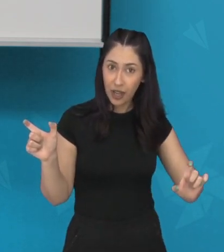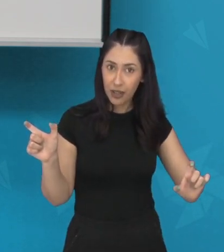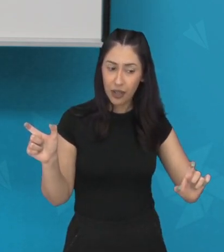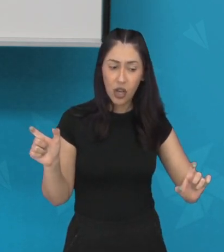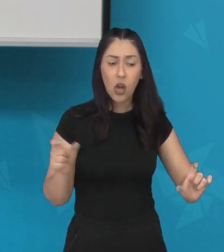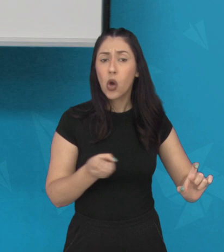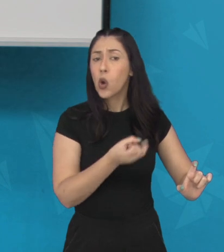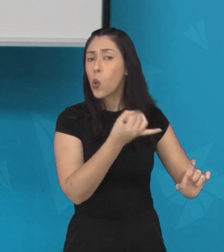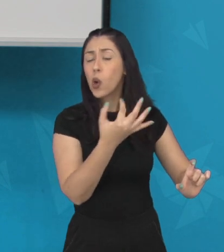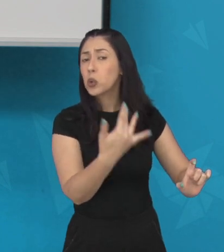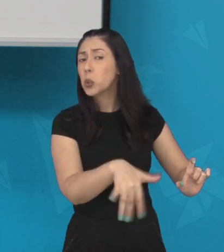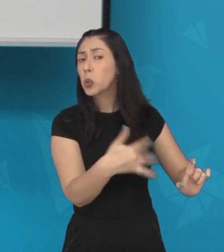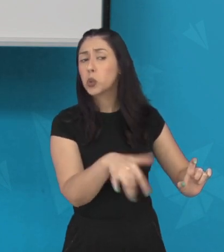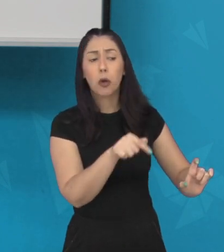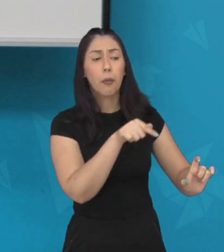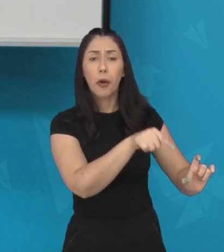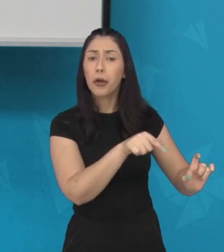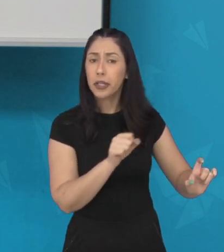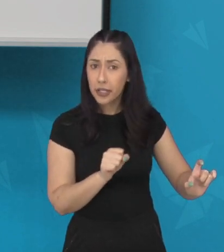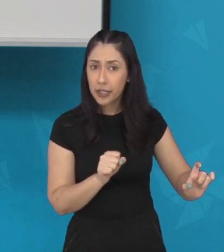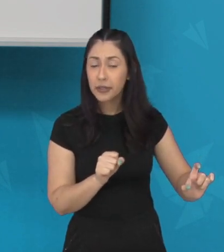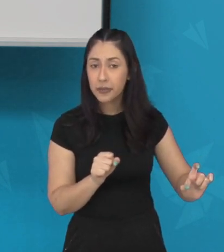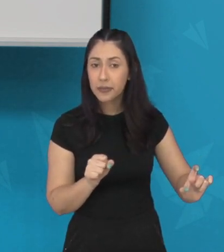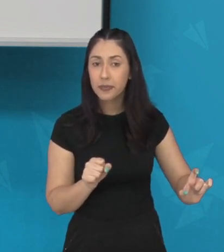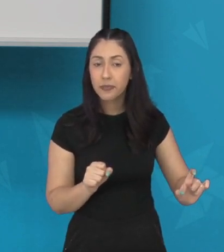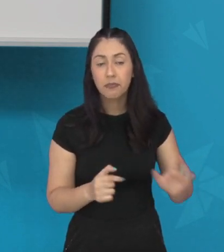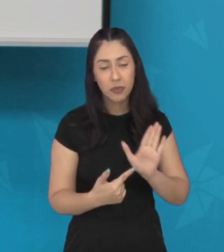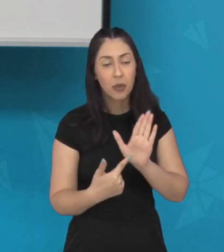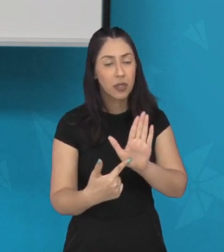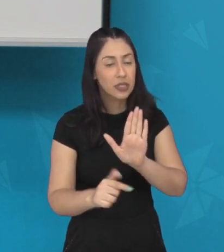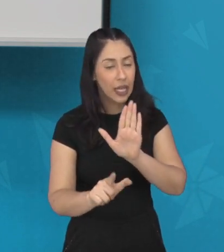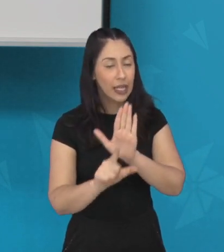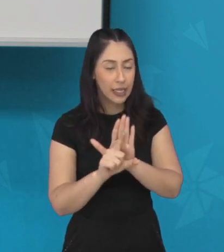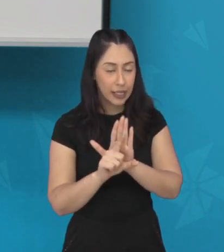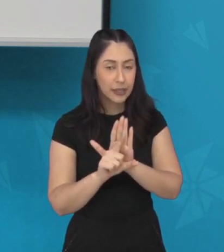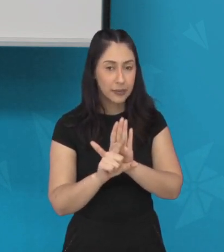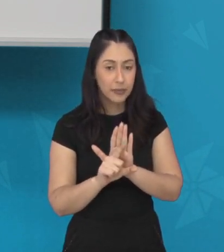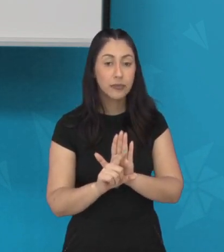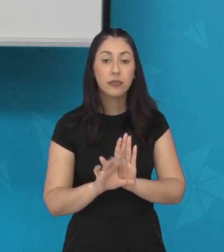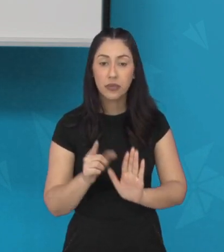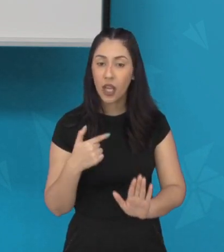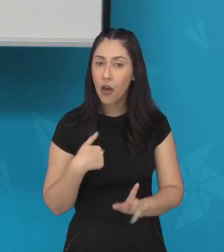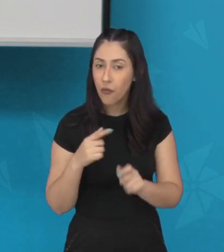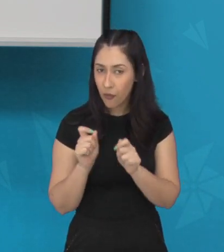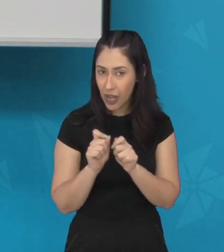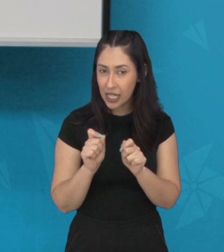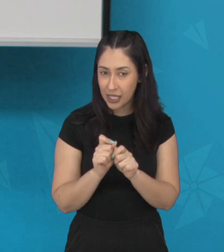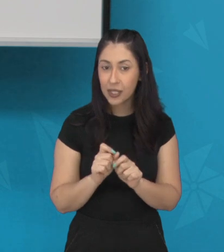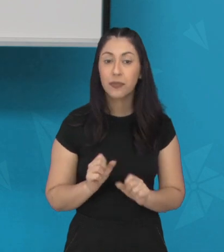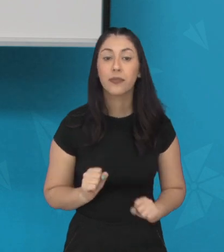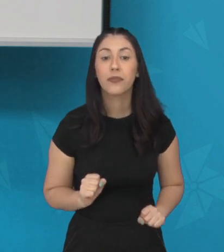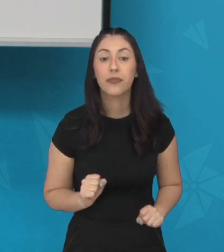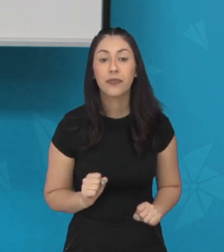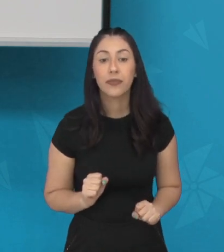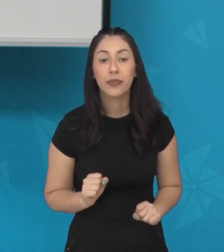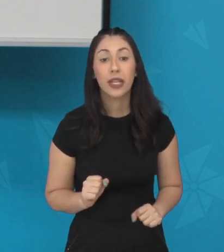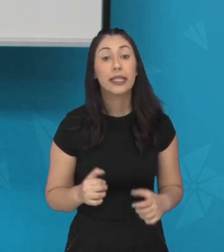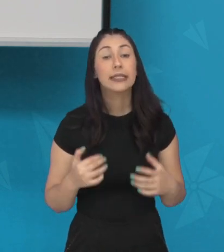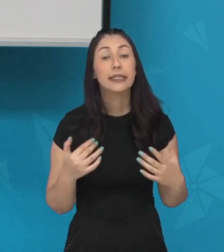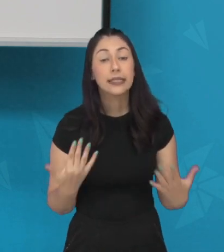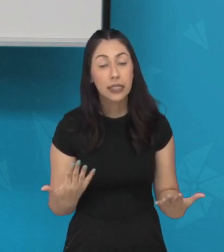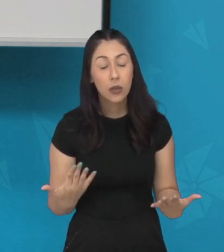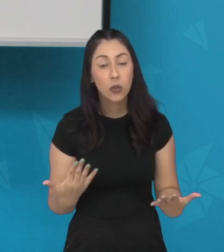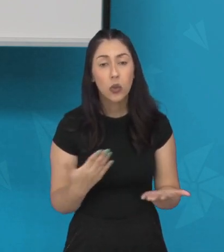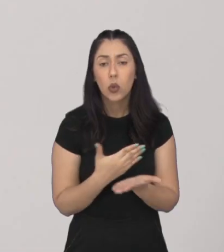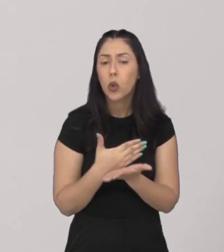uma continha bem simples aqui para mostrar como que funciona a lei de conservação de massas, né, a lei de Lavoisier. Eu vou fazer aqui no cantinho com vocês, na qual a gente tem